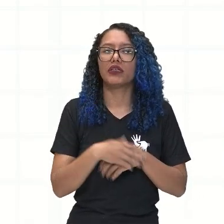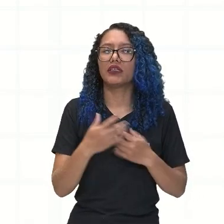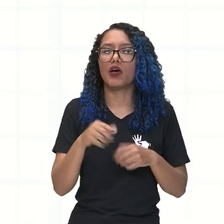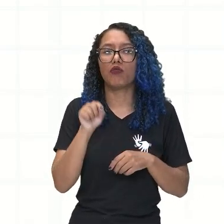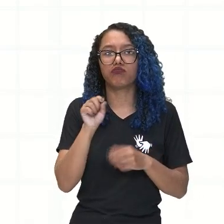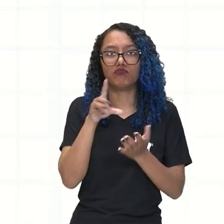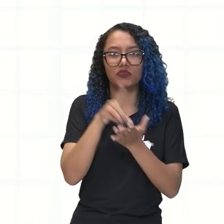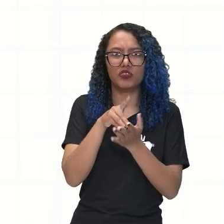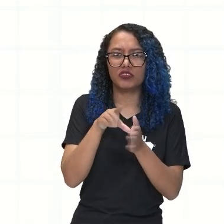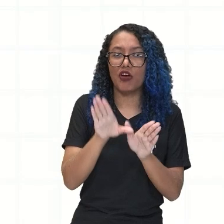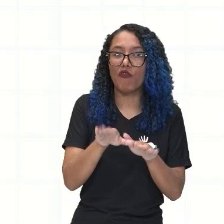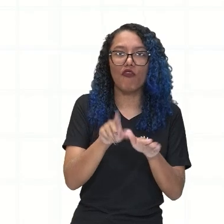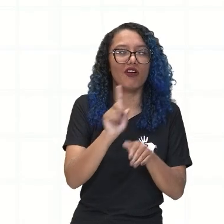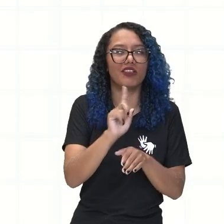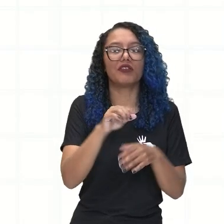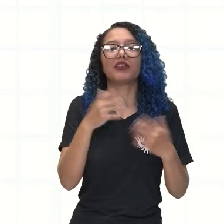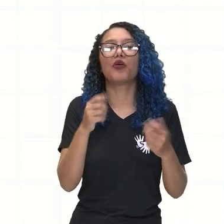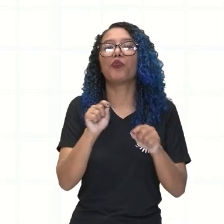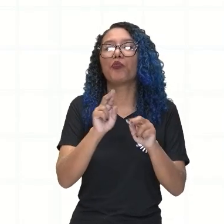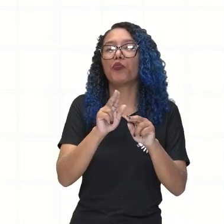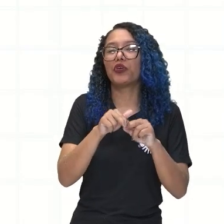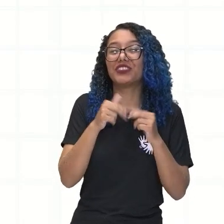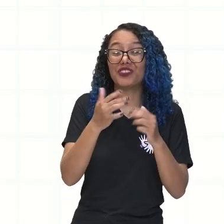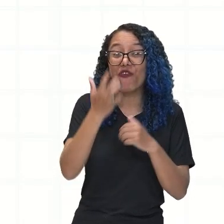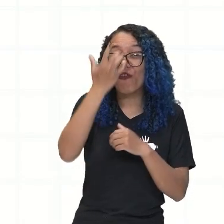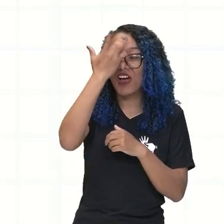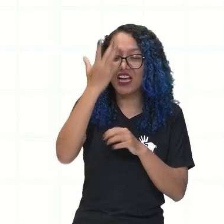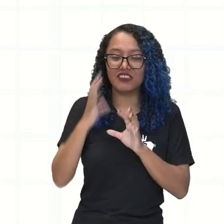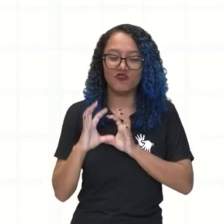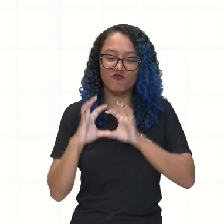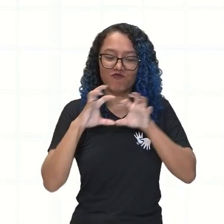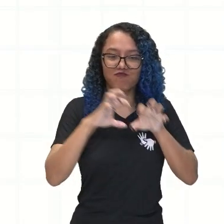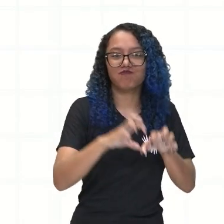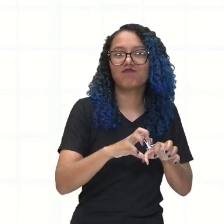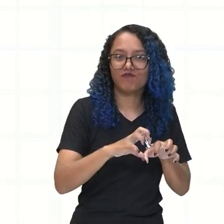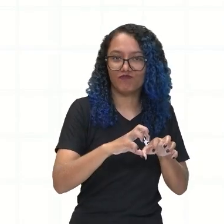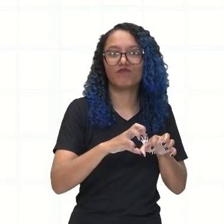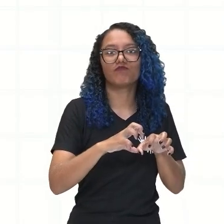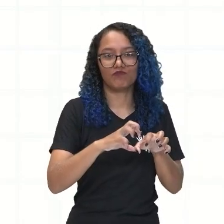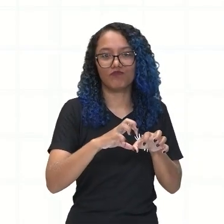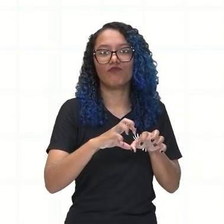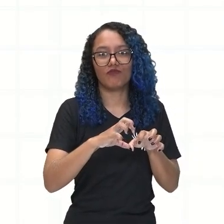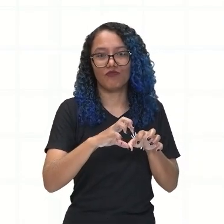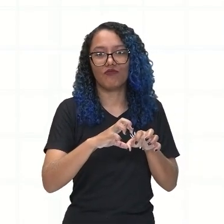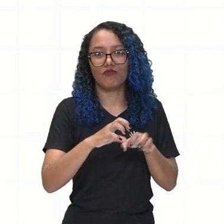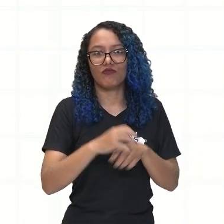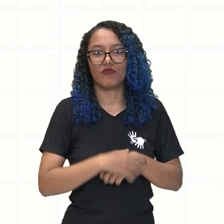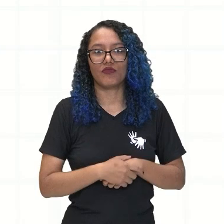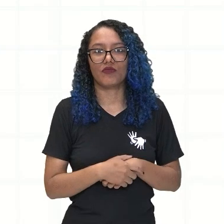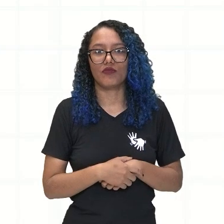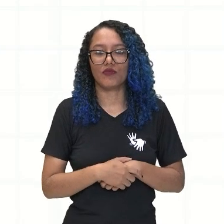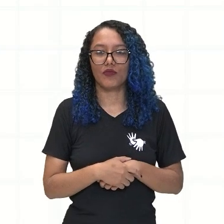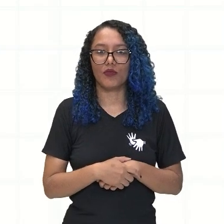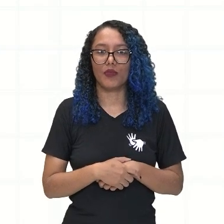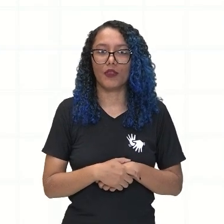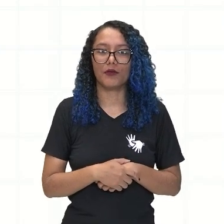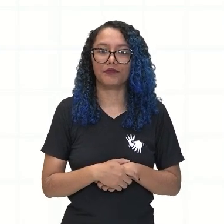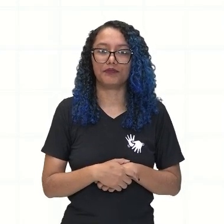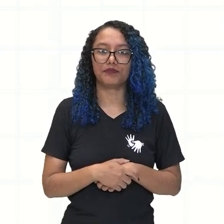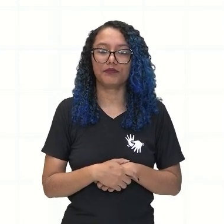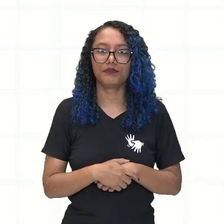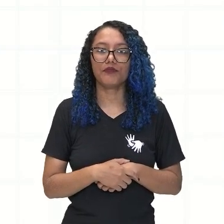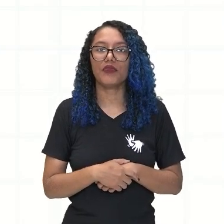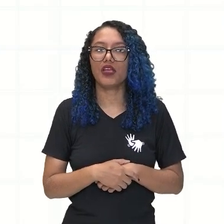né? Esses felinos e esses lobos que vieram do norte para o sul, aumentando a competição por presas. Além de aumentar a competição